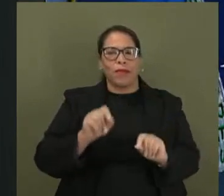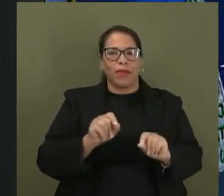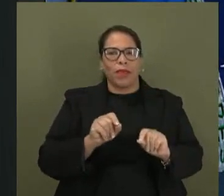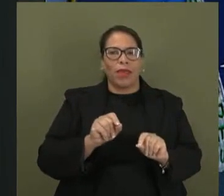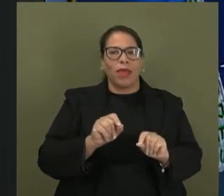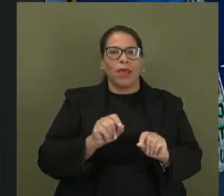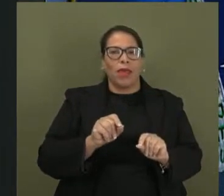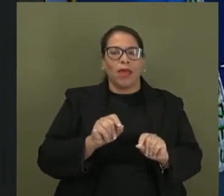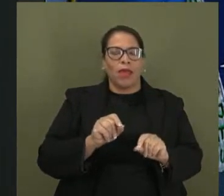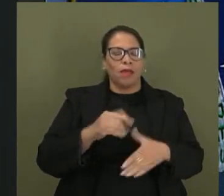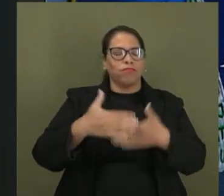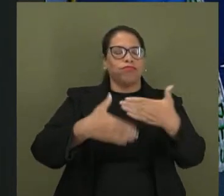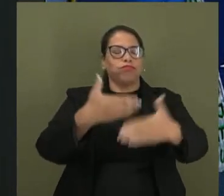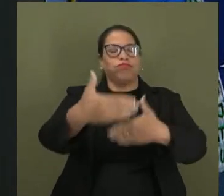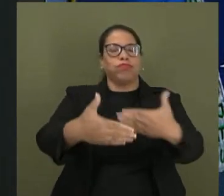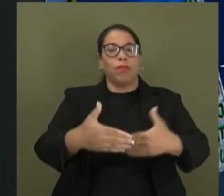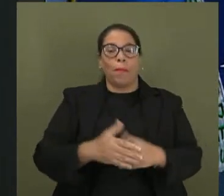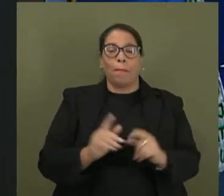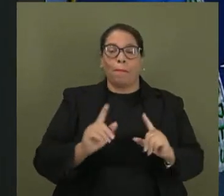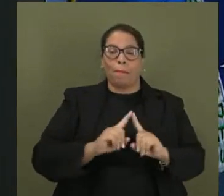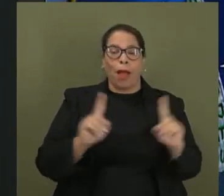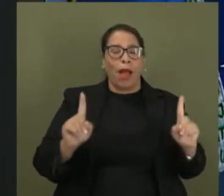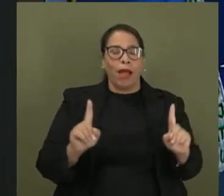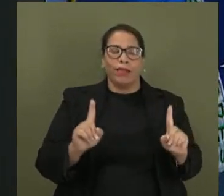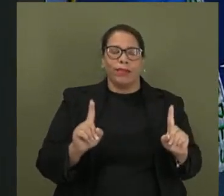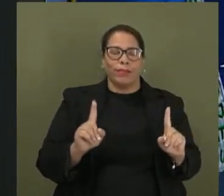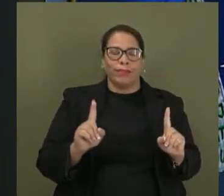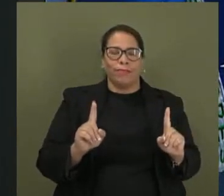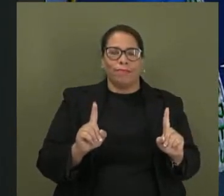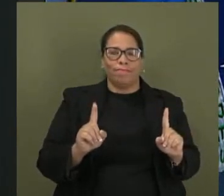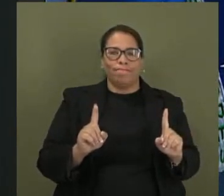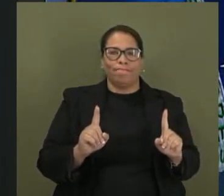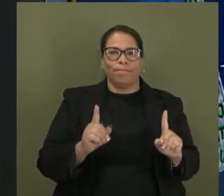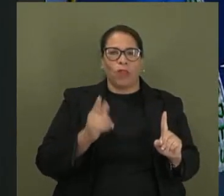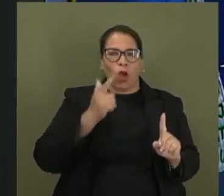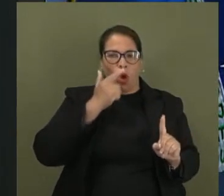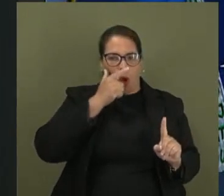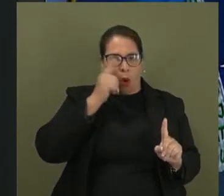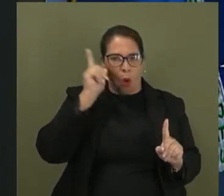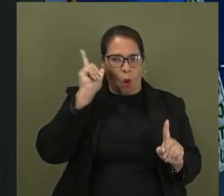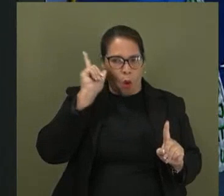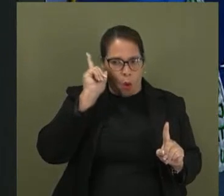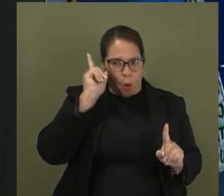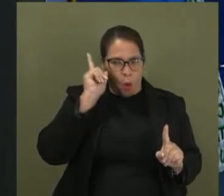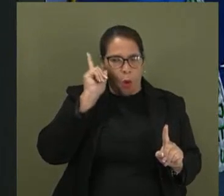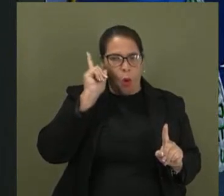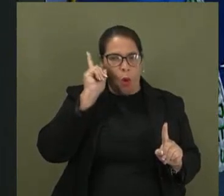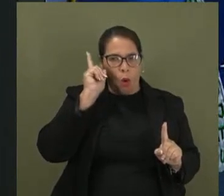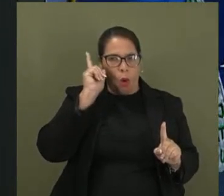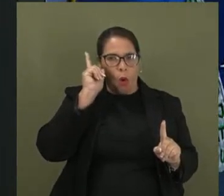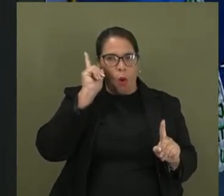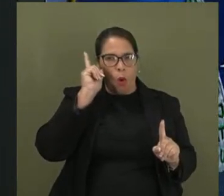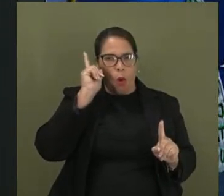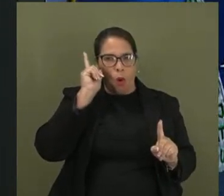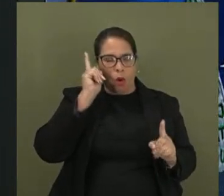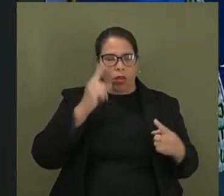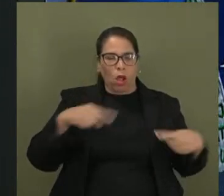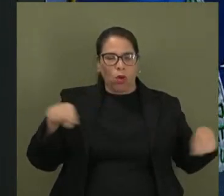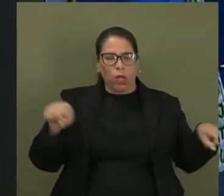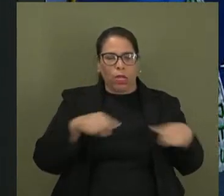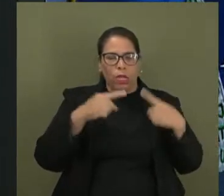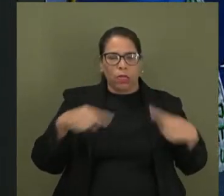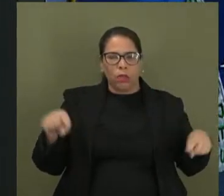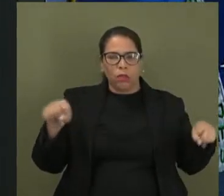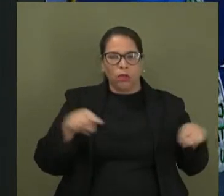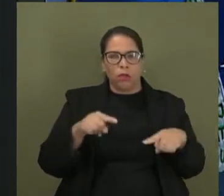o andar da carruagem. Mas me recuso, e ontem saí aqui, após o hino nacional